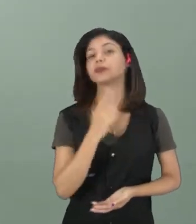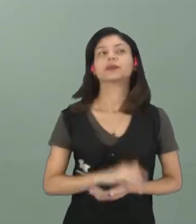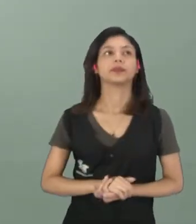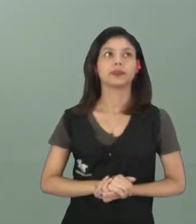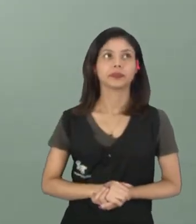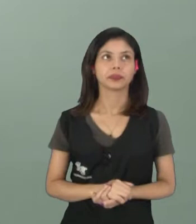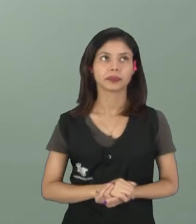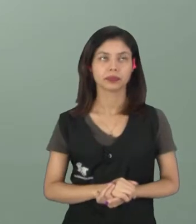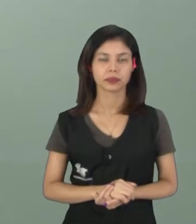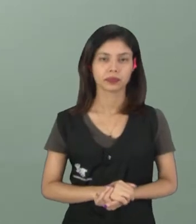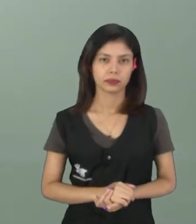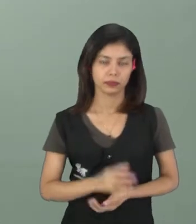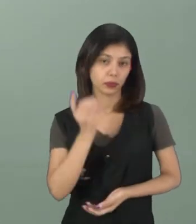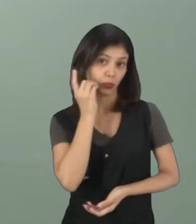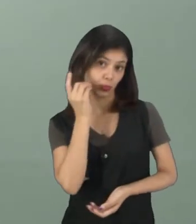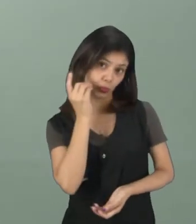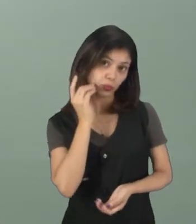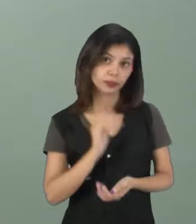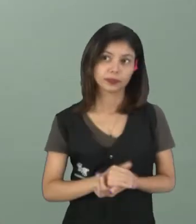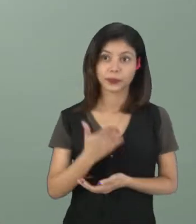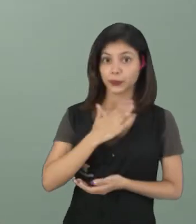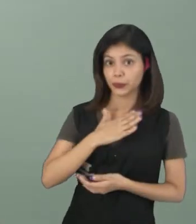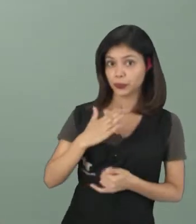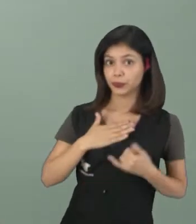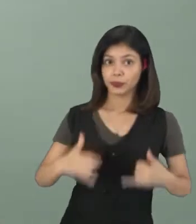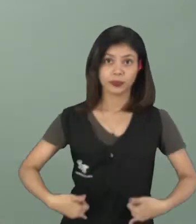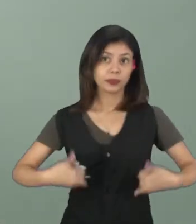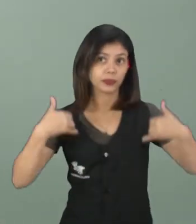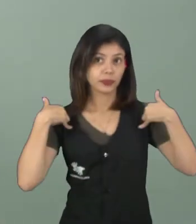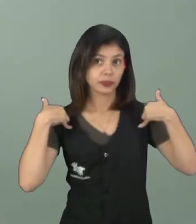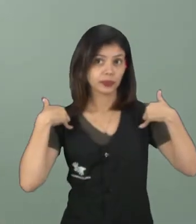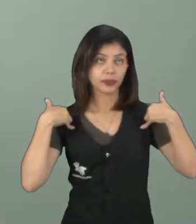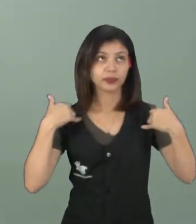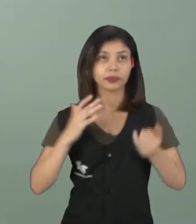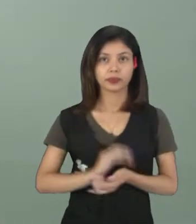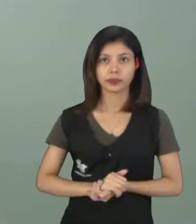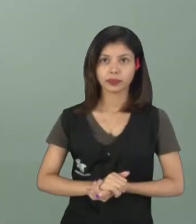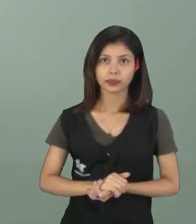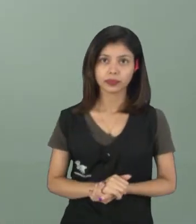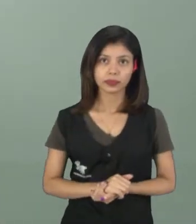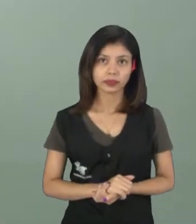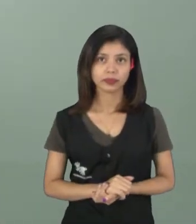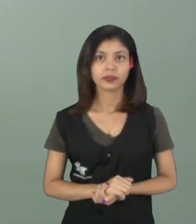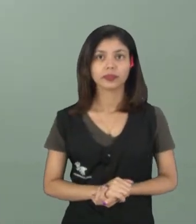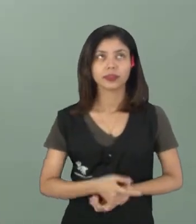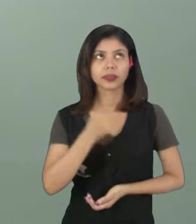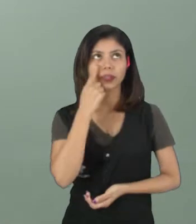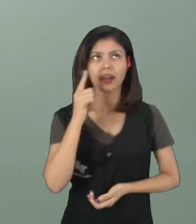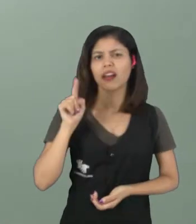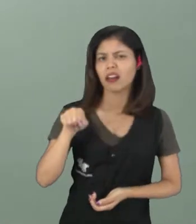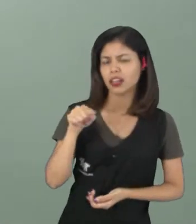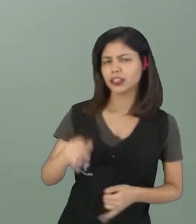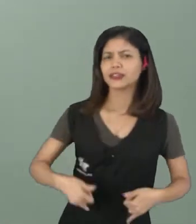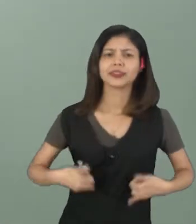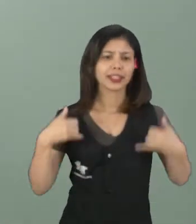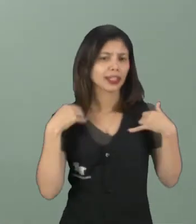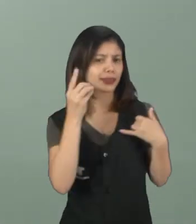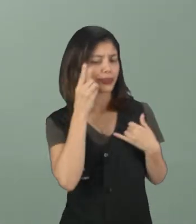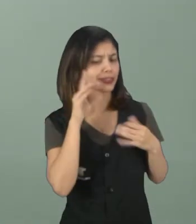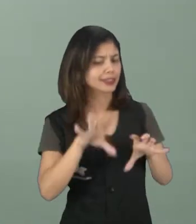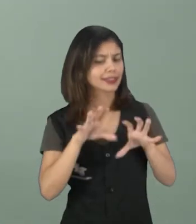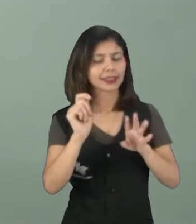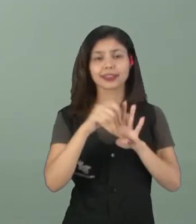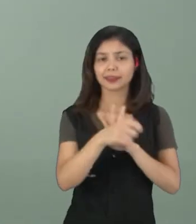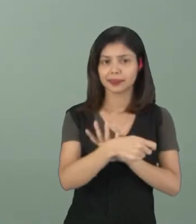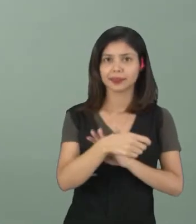vou marcar aqui a data do meu aniversário aí você já vão saber a professora faz aniversário